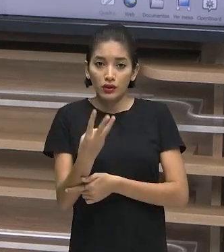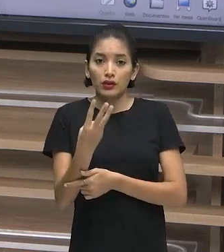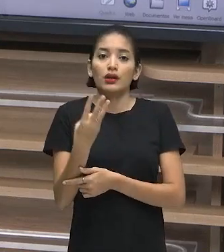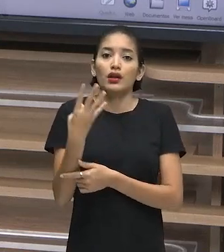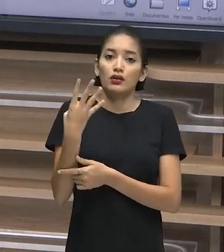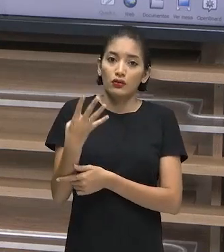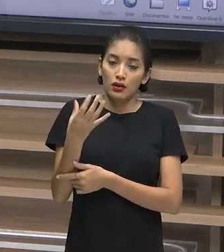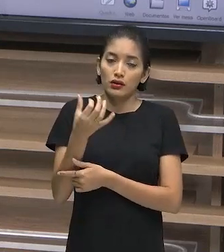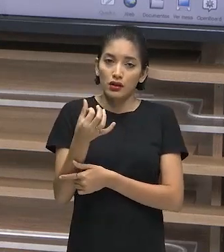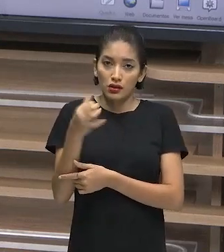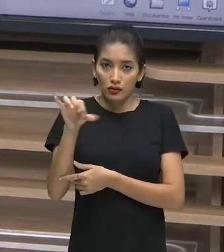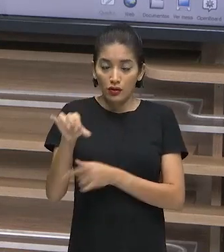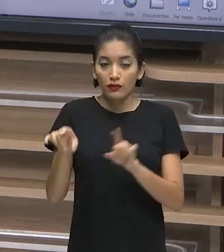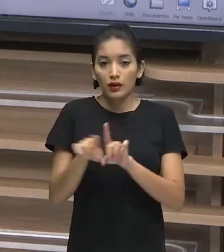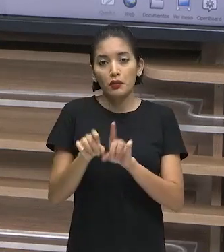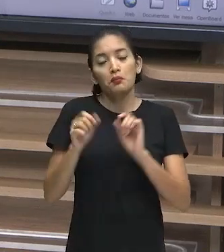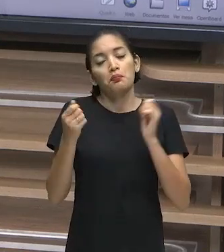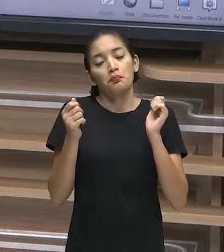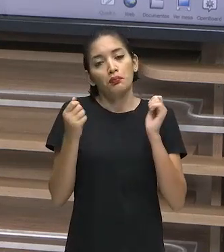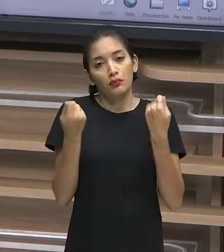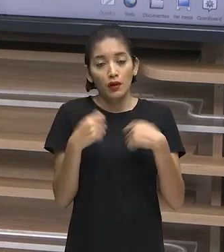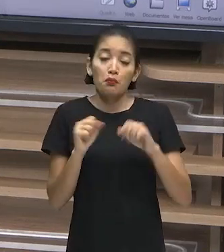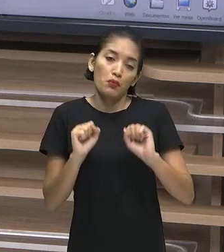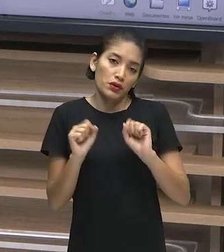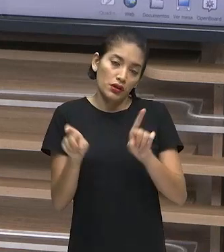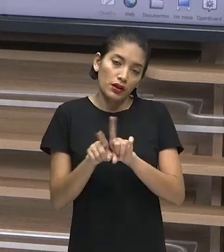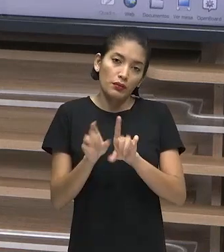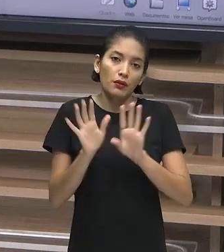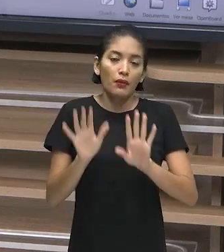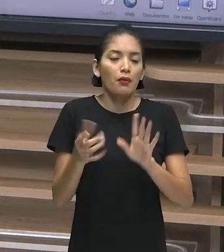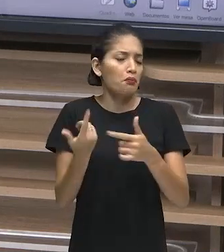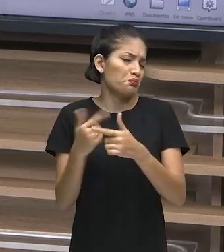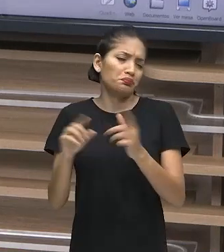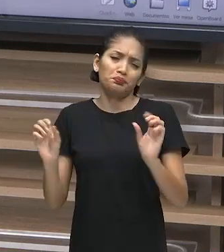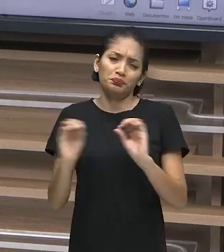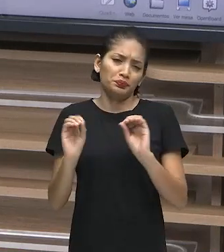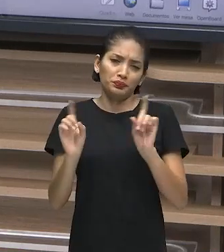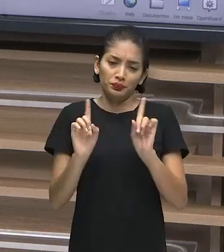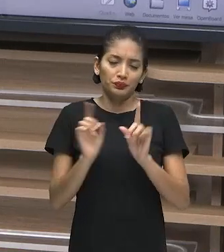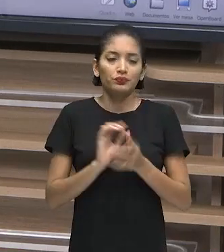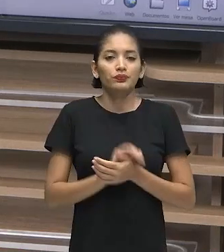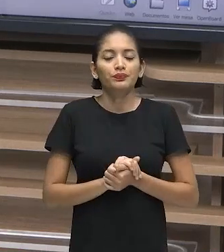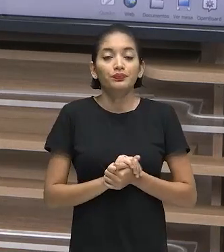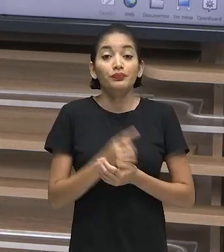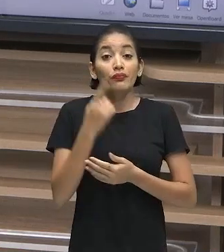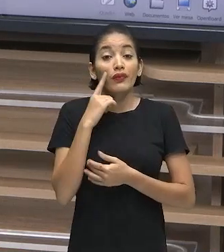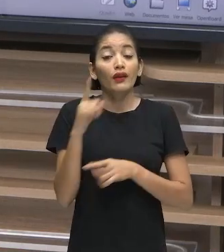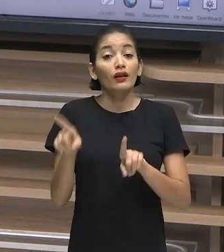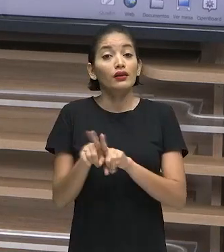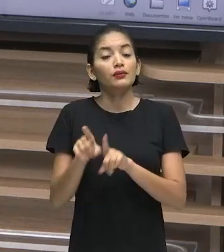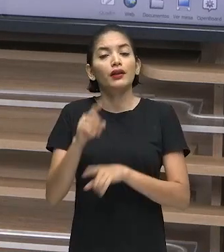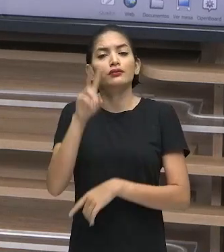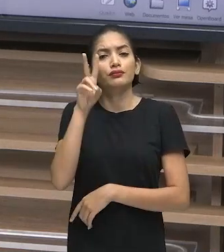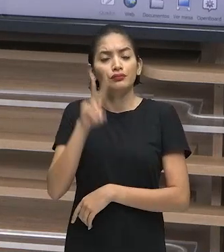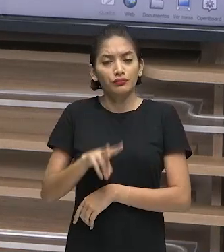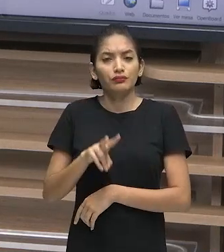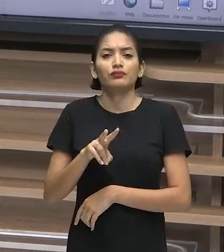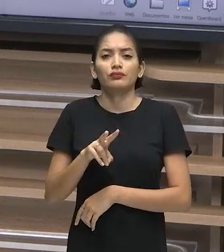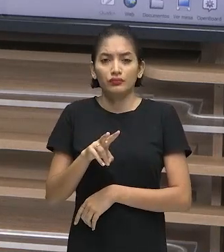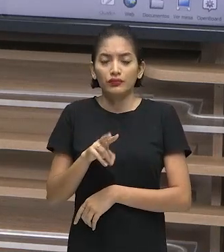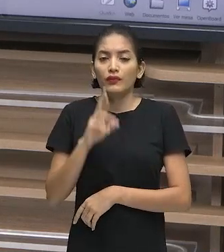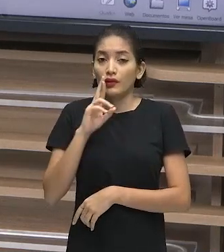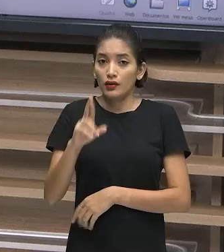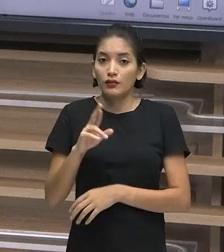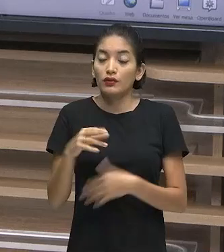que são, né? Pode ser que foi isso também, mas não tem problema. Deixa eu ver quem mais respondeu aqui. O Guilherme disse que na